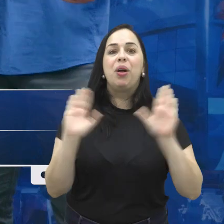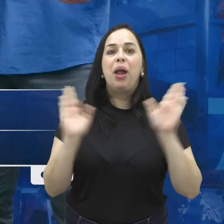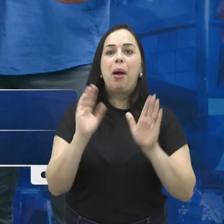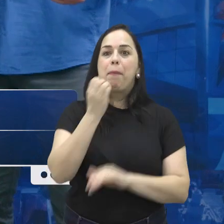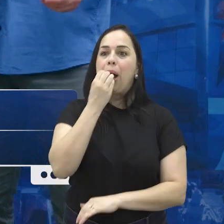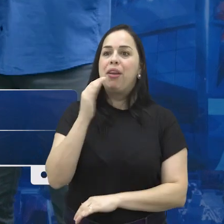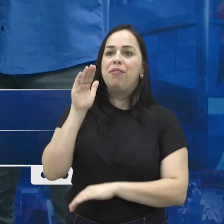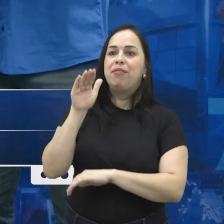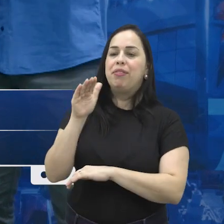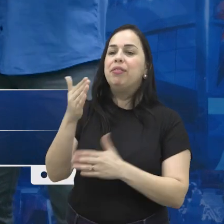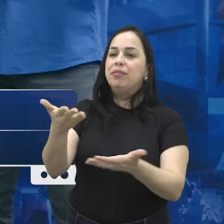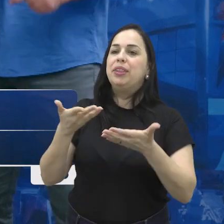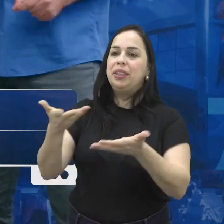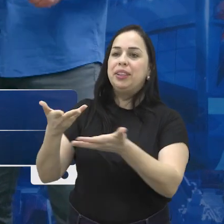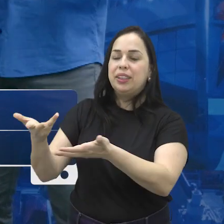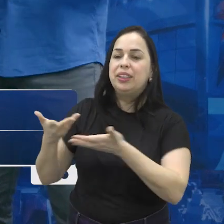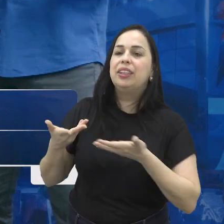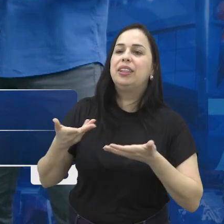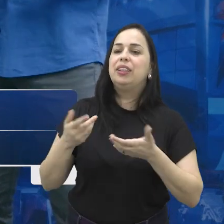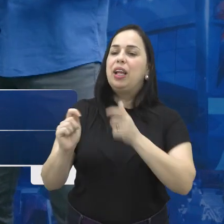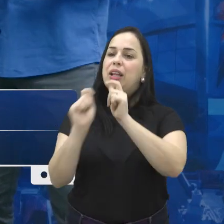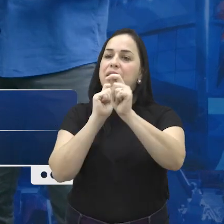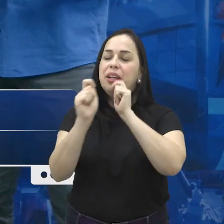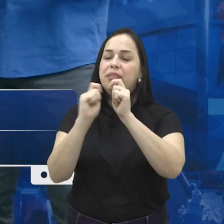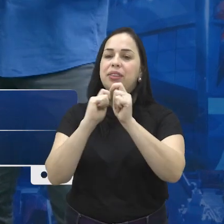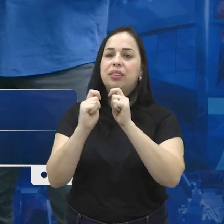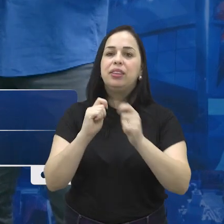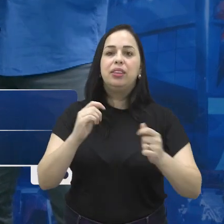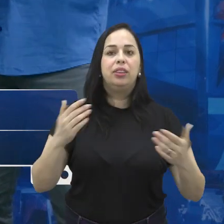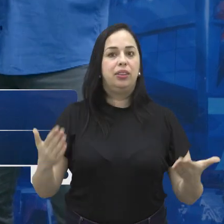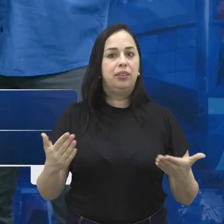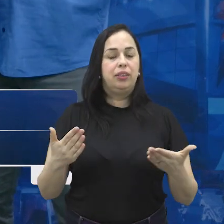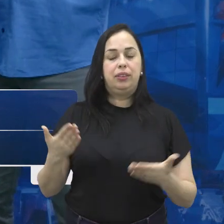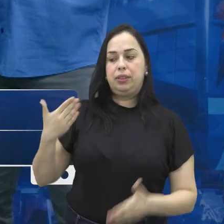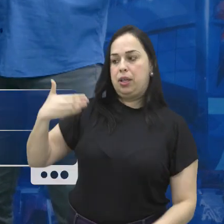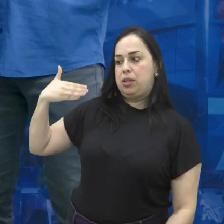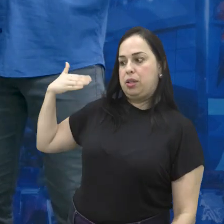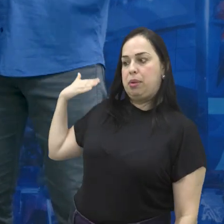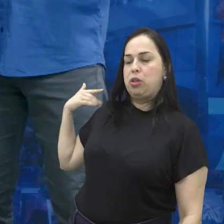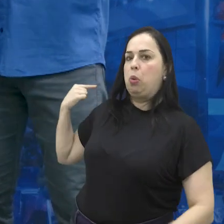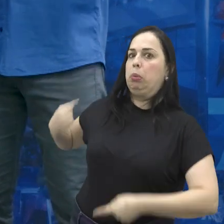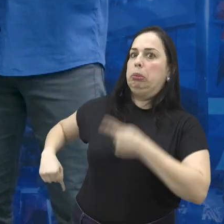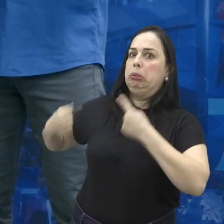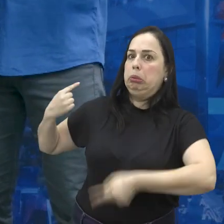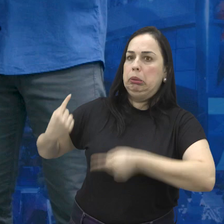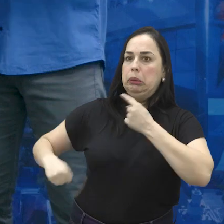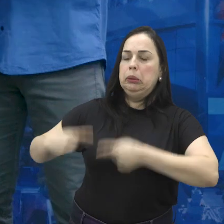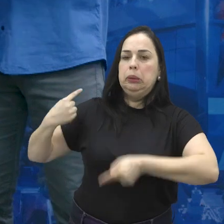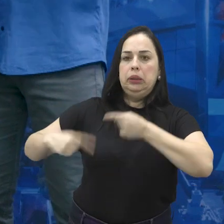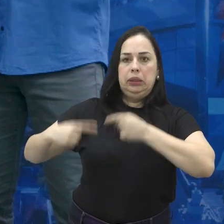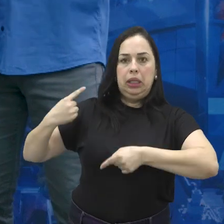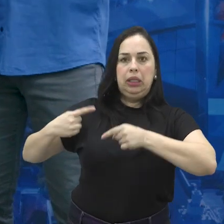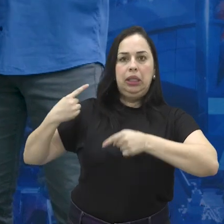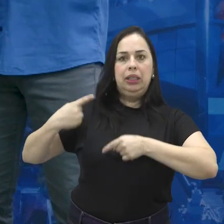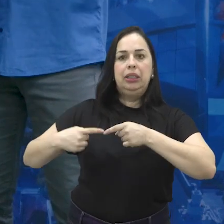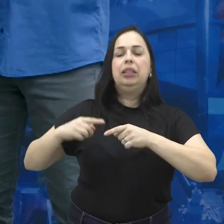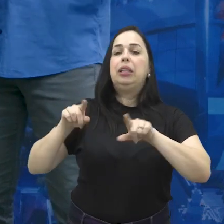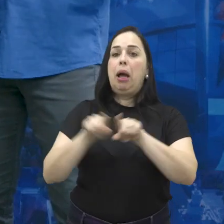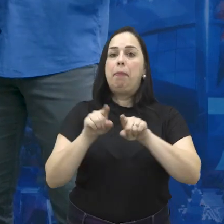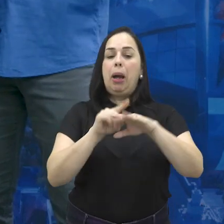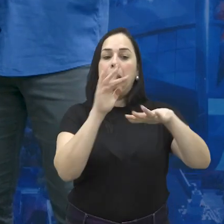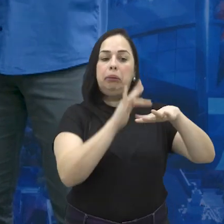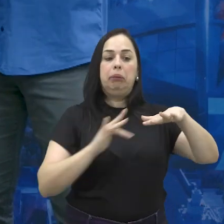Olá, sejam todos bem-vindos ao Boletim Entrevista. Nas últimas semanas, um debate mobilizou